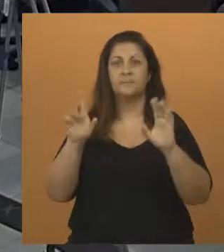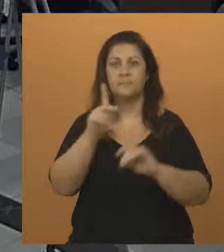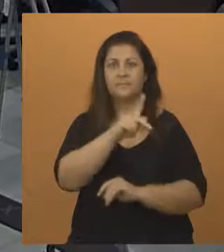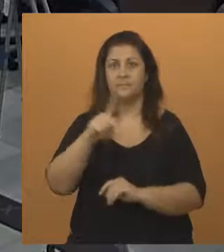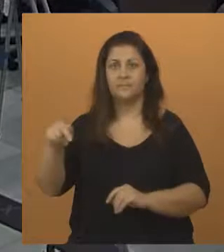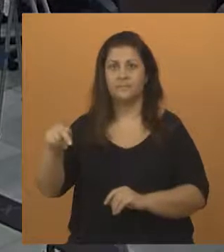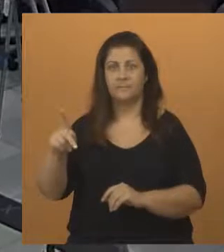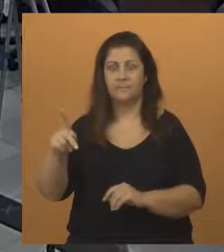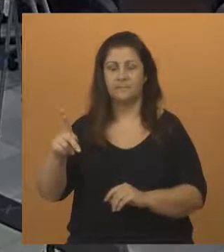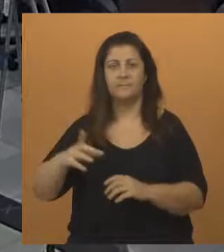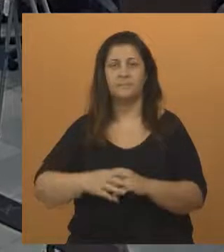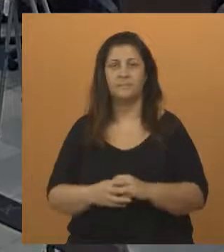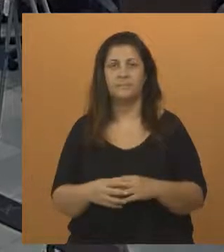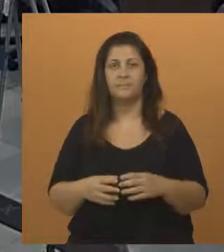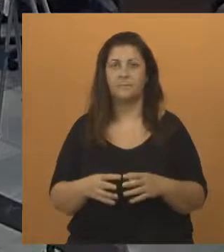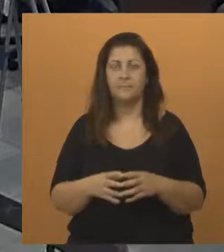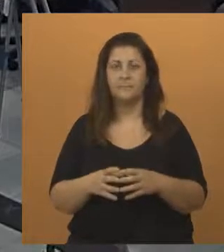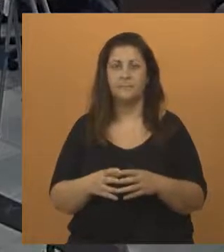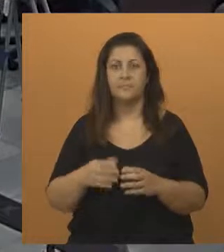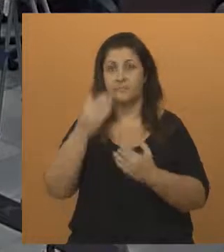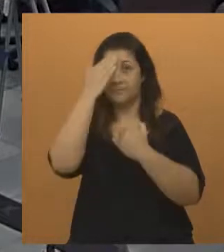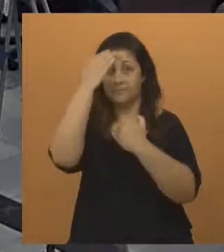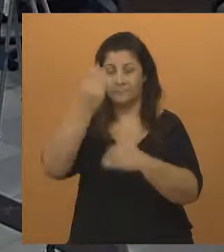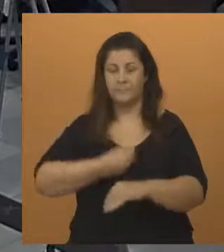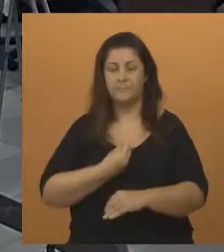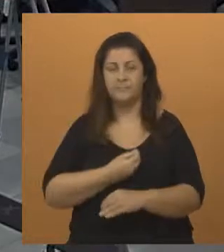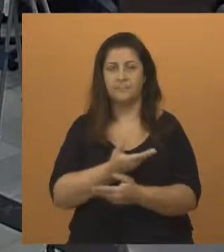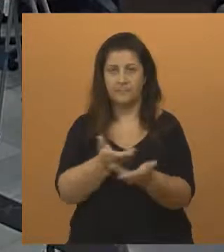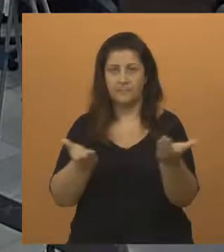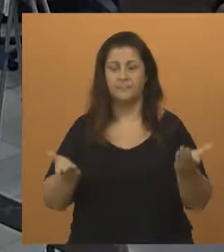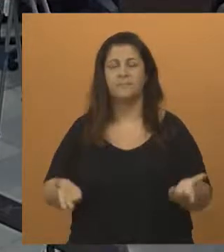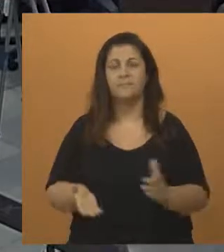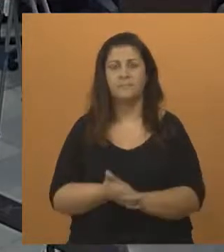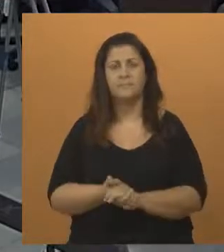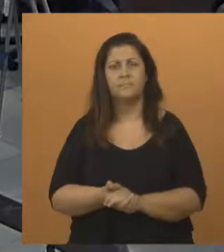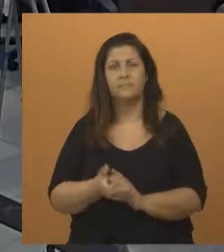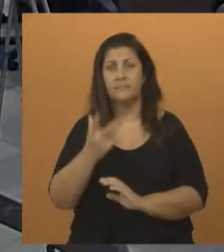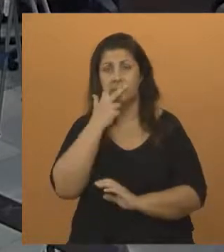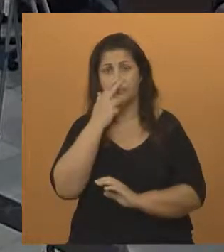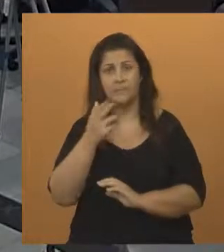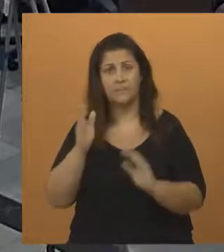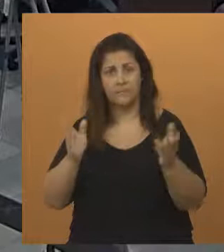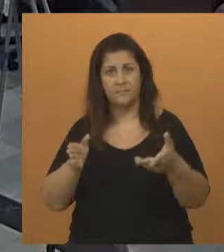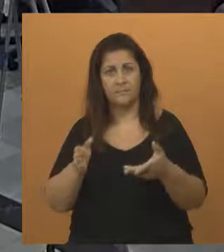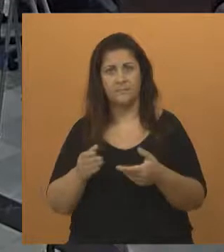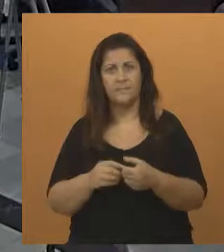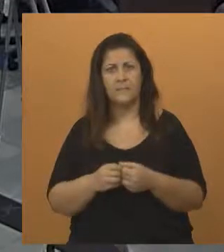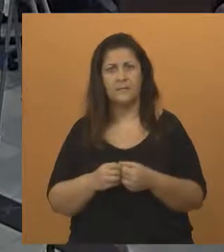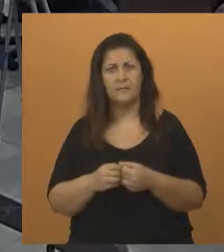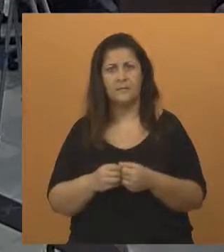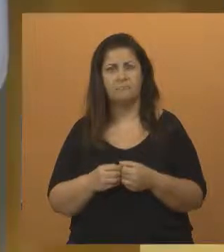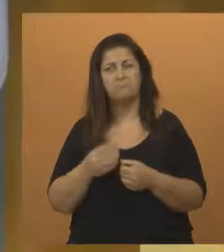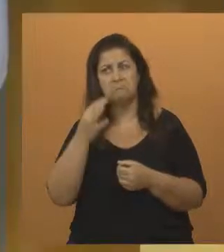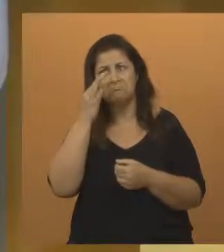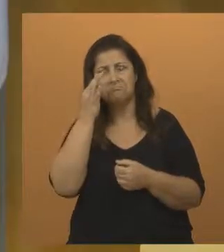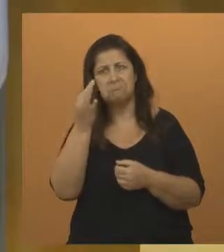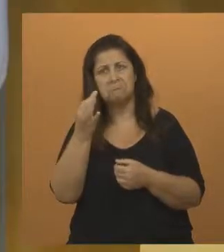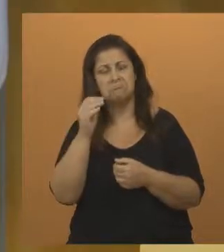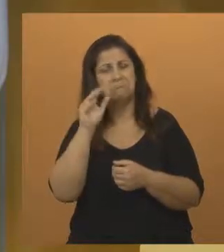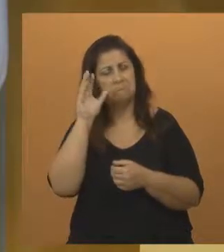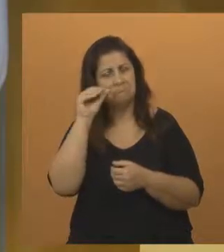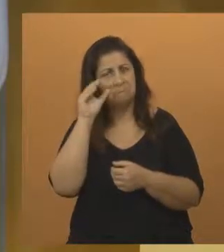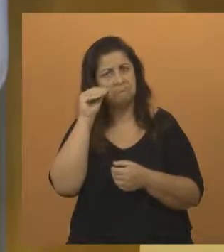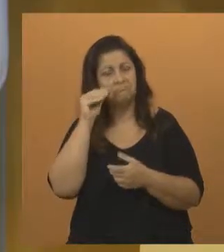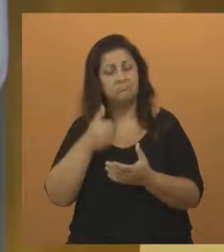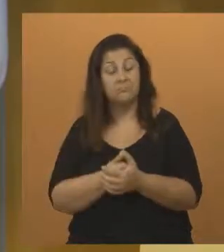clube. Obrigado pela presença de vocês. Eu acho que hoje é um dia interessante, onde a gente vai